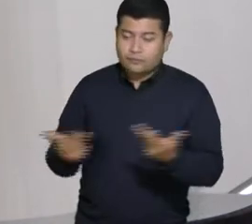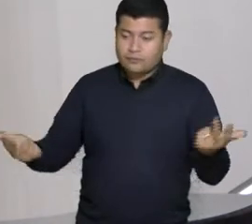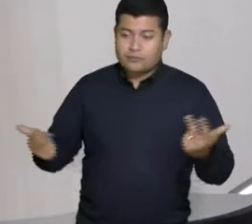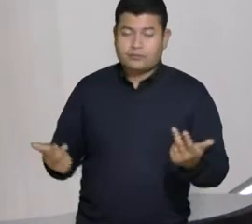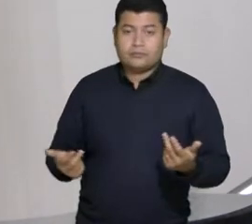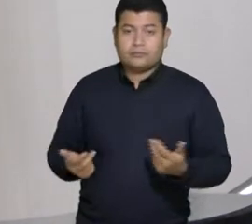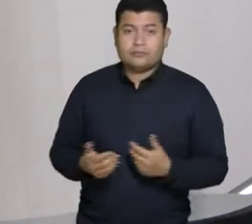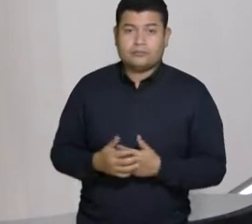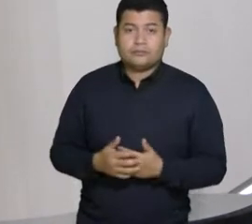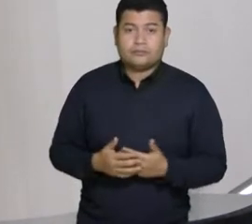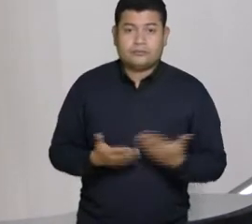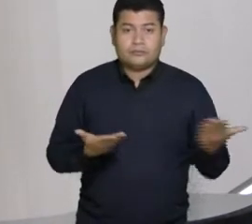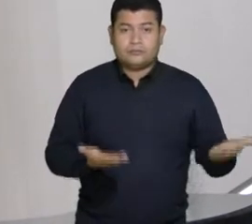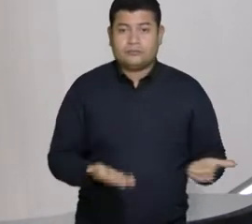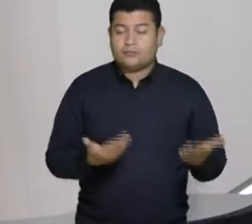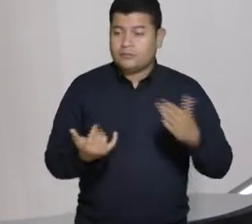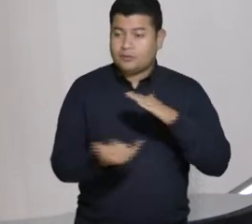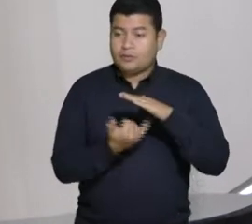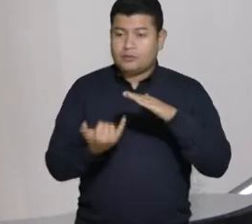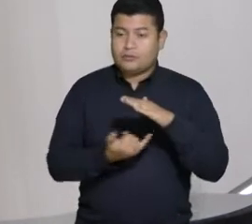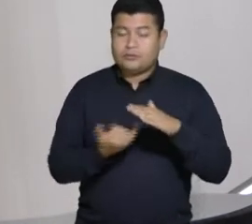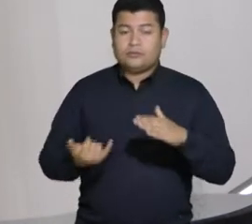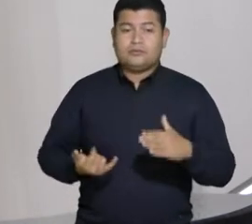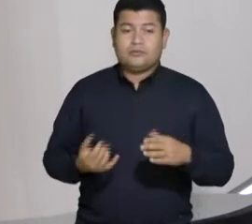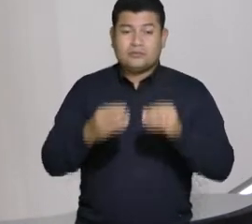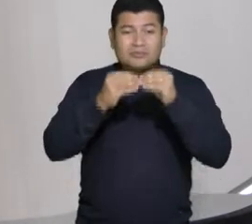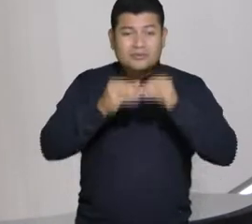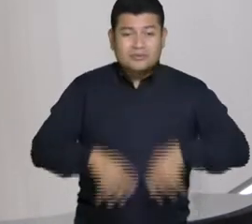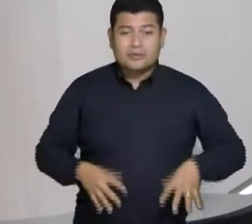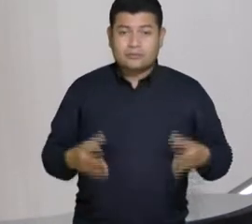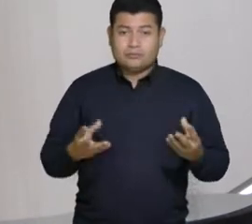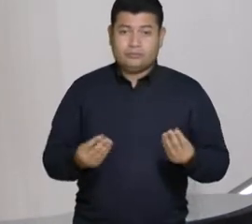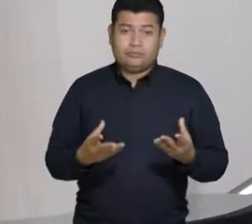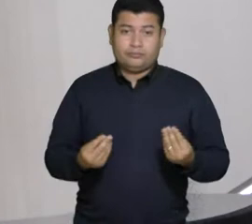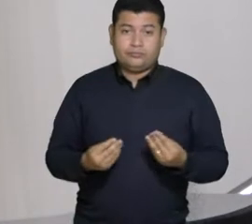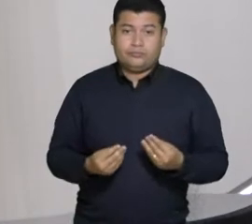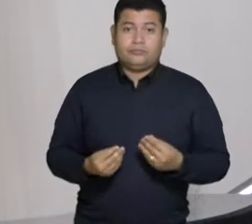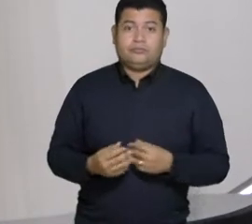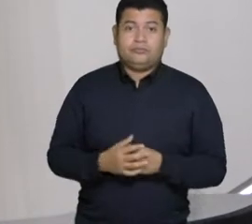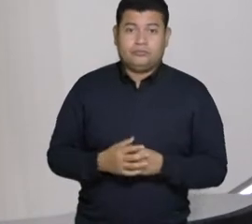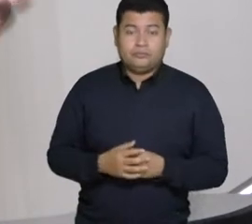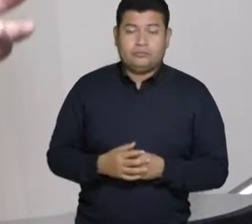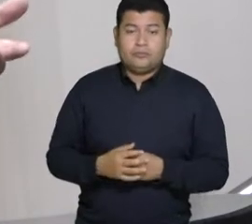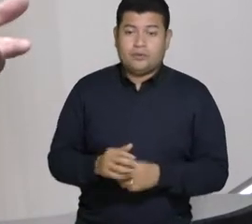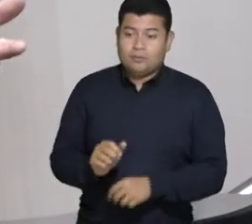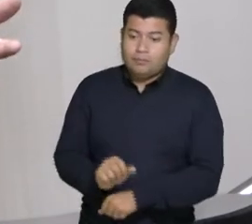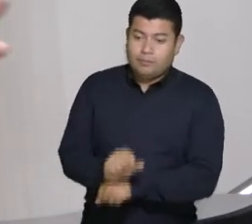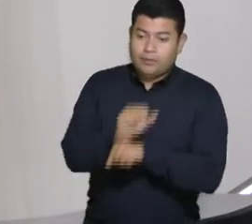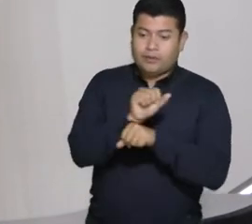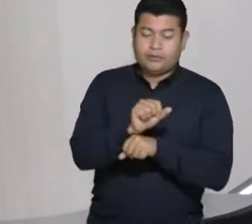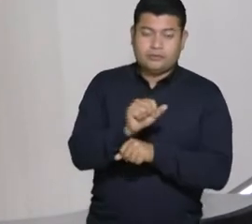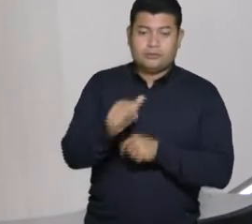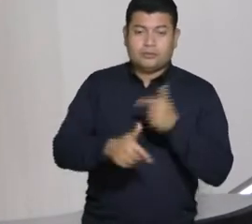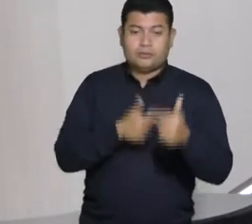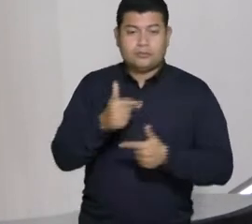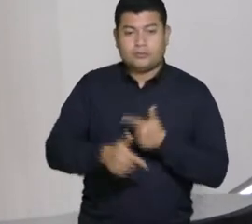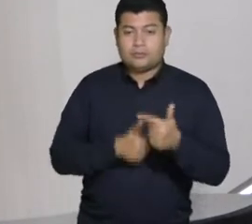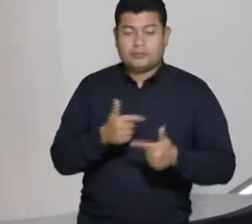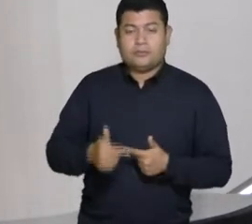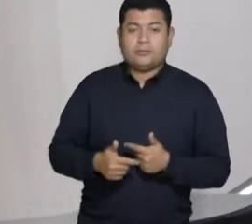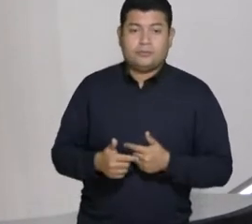e a indústria Catarinense está sendo impactada com exceção com desemprego e falta de desenvolvimento